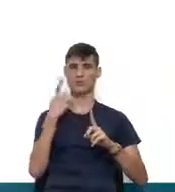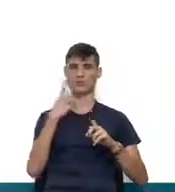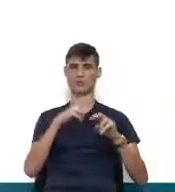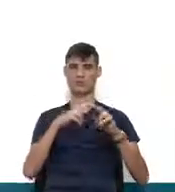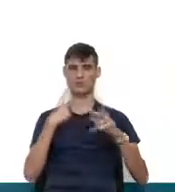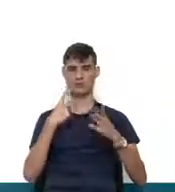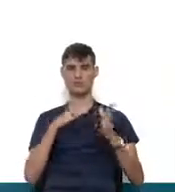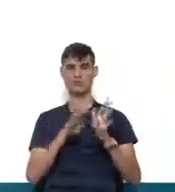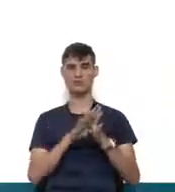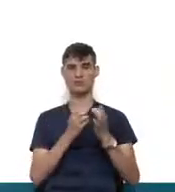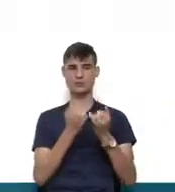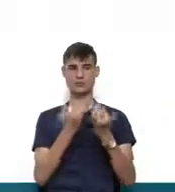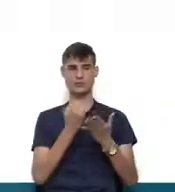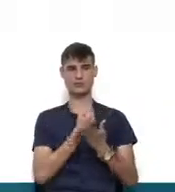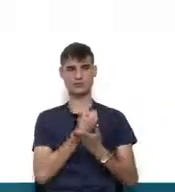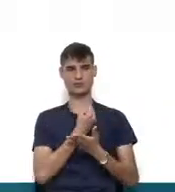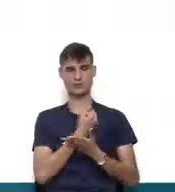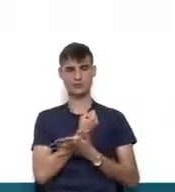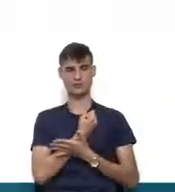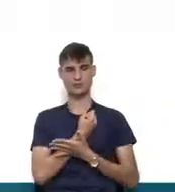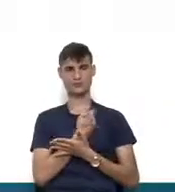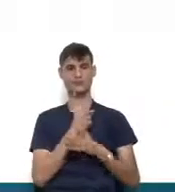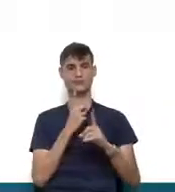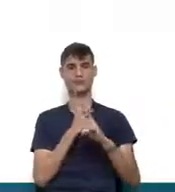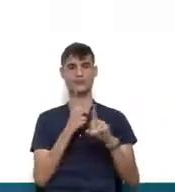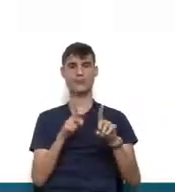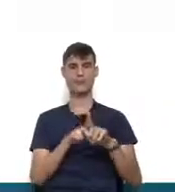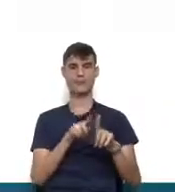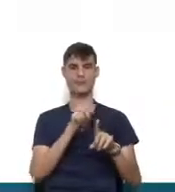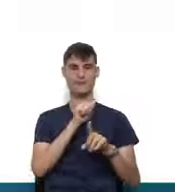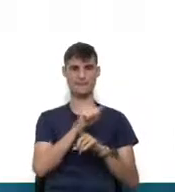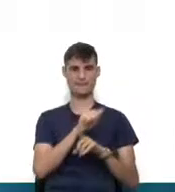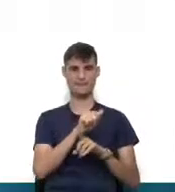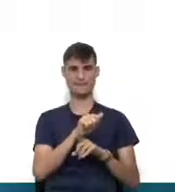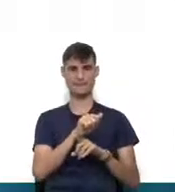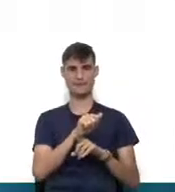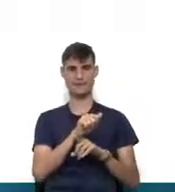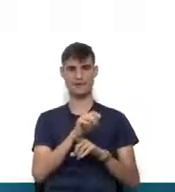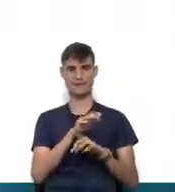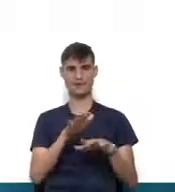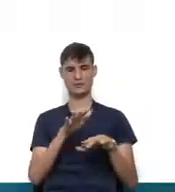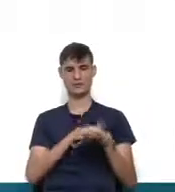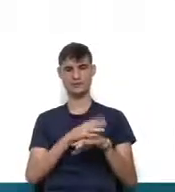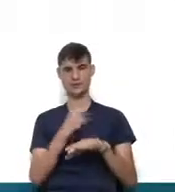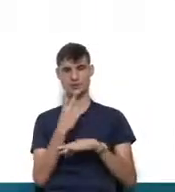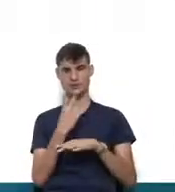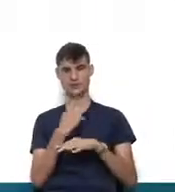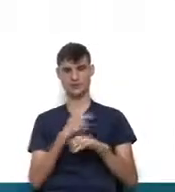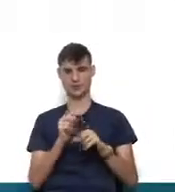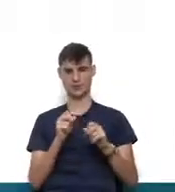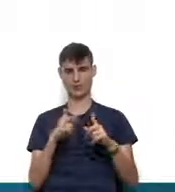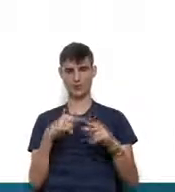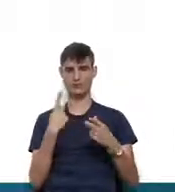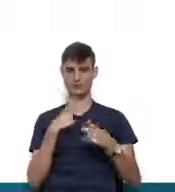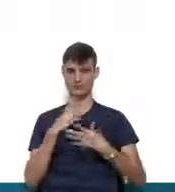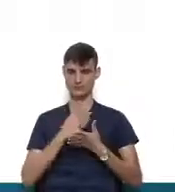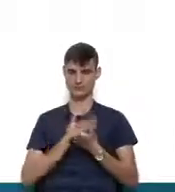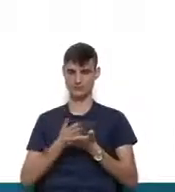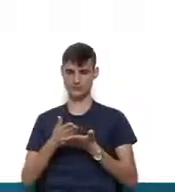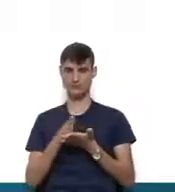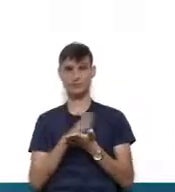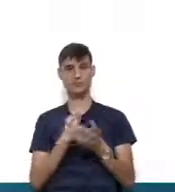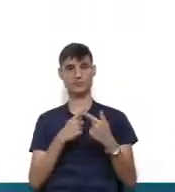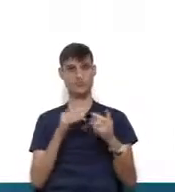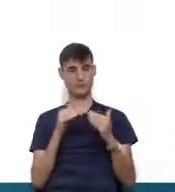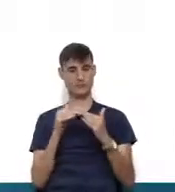gente chega nesse valor, encontrando, então, um a sobre 2. Tá? Então, vamos separar, porque de